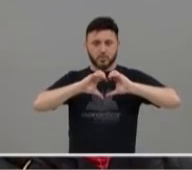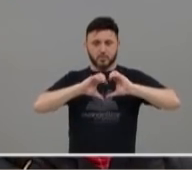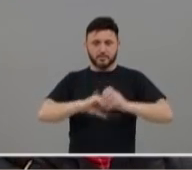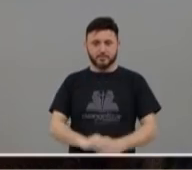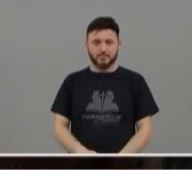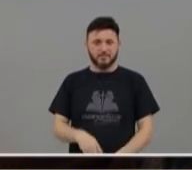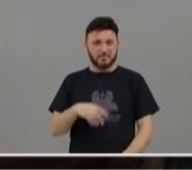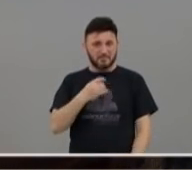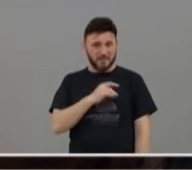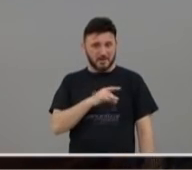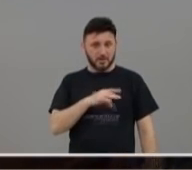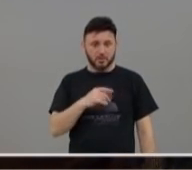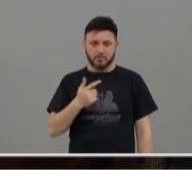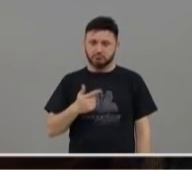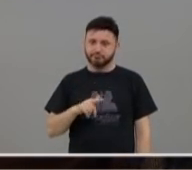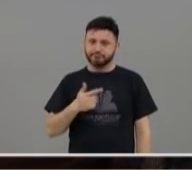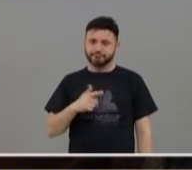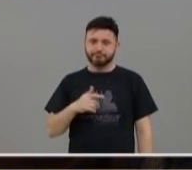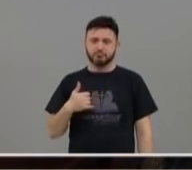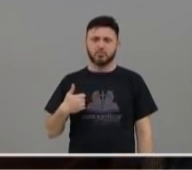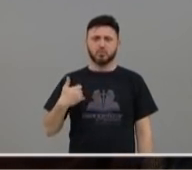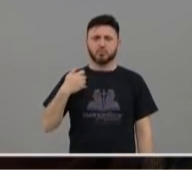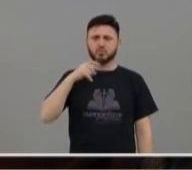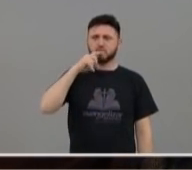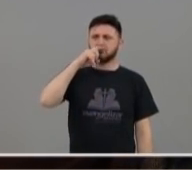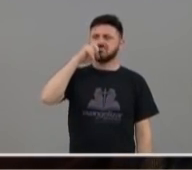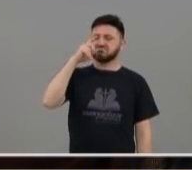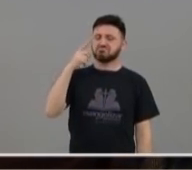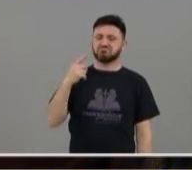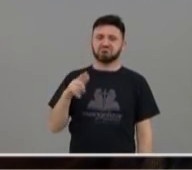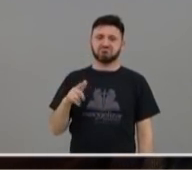medo. Não seja orgulhoso. Mas